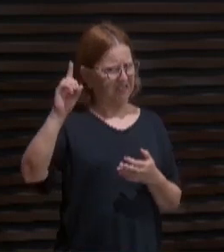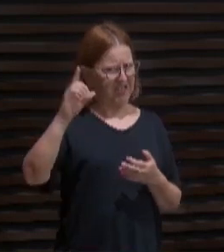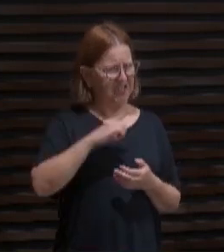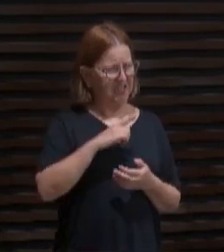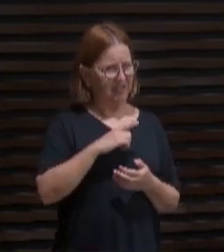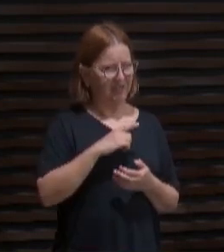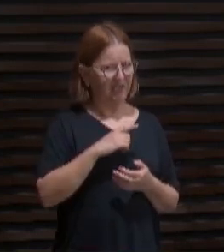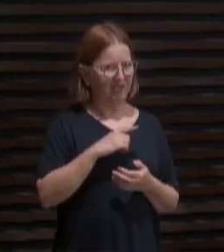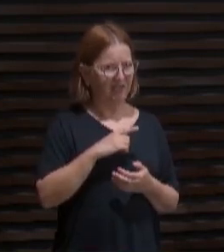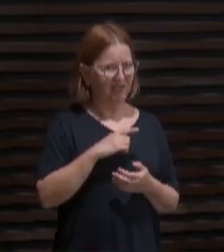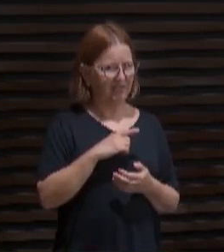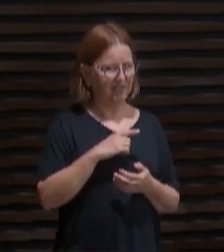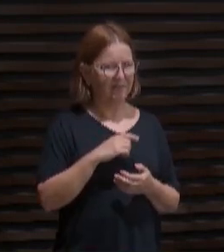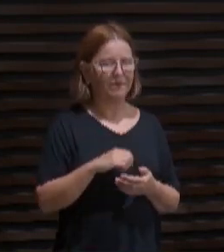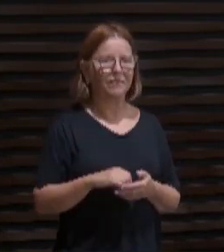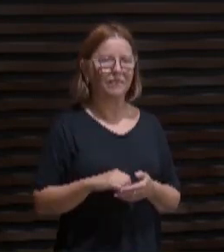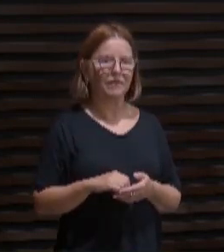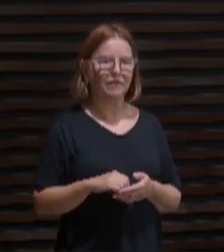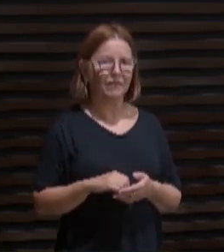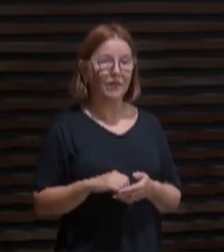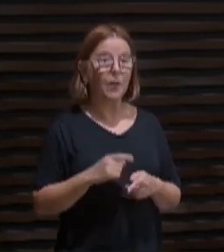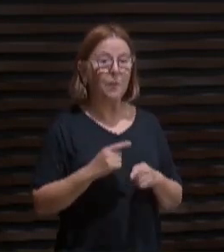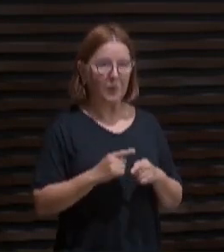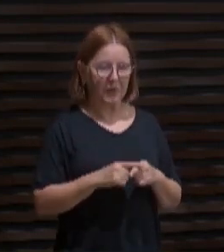Esse é o veneno da serpente. Como Deus sereis.